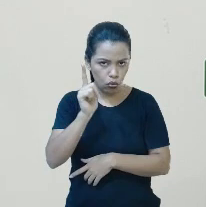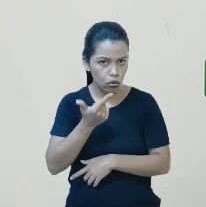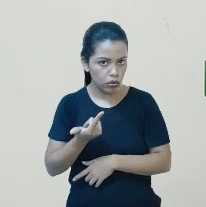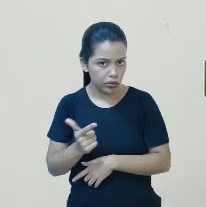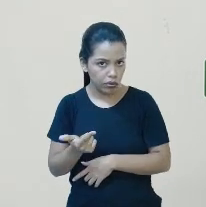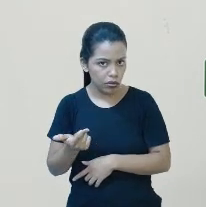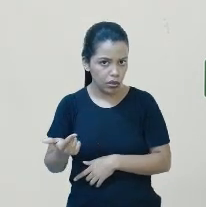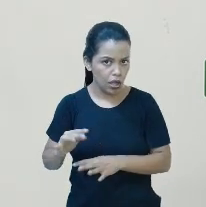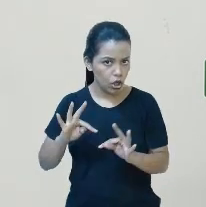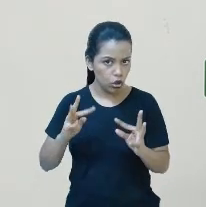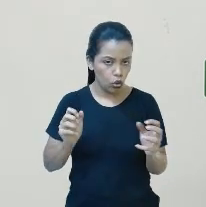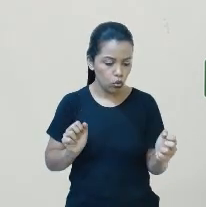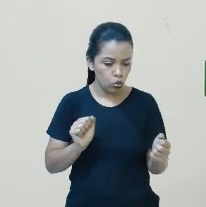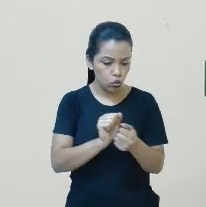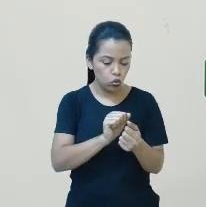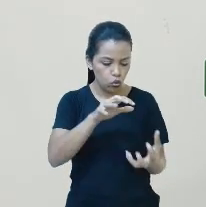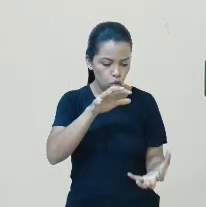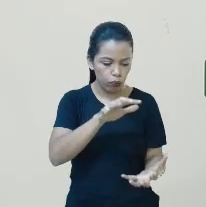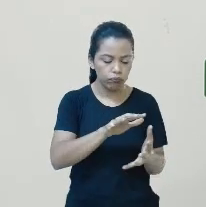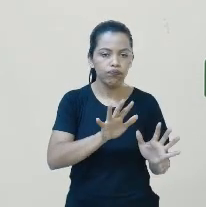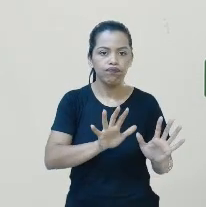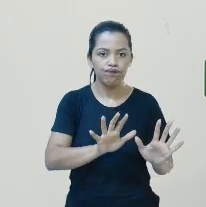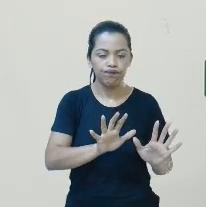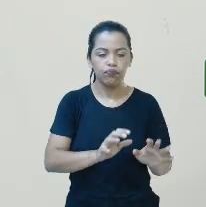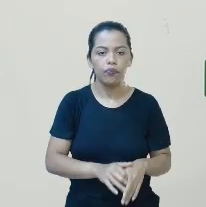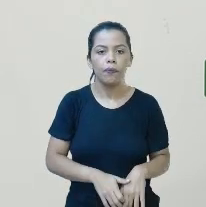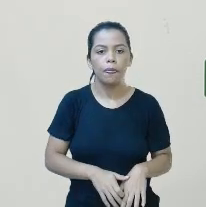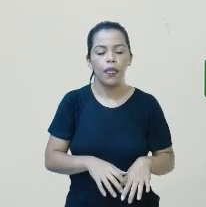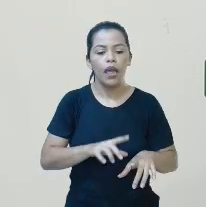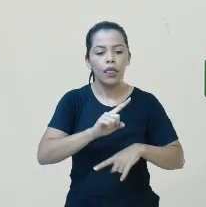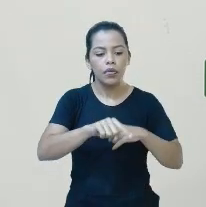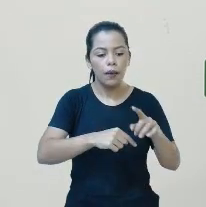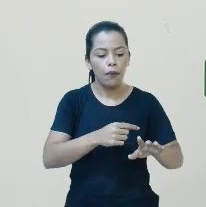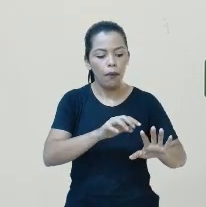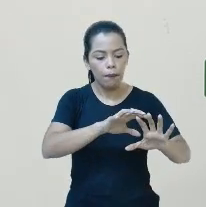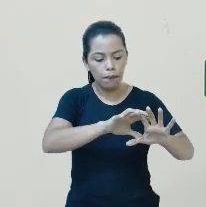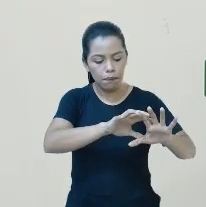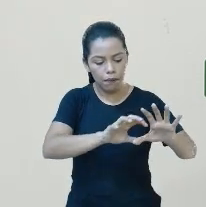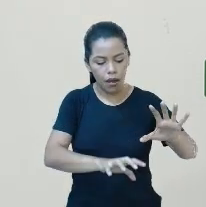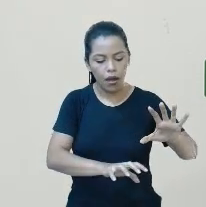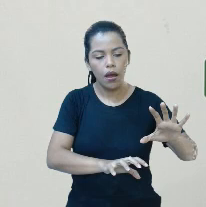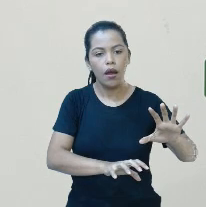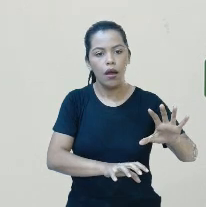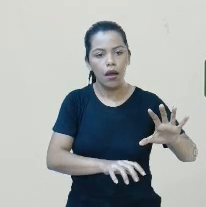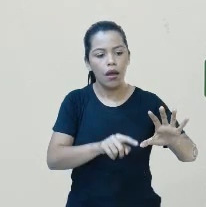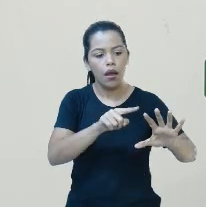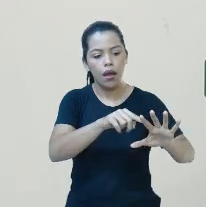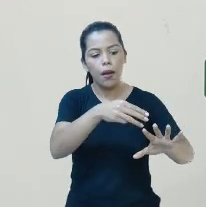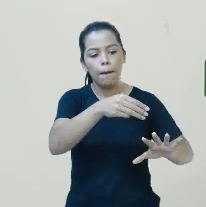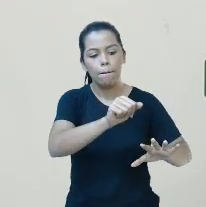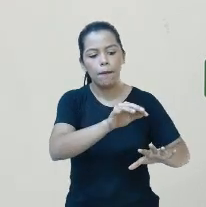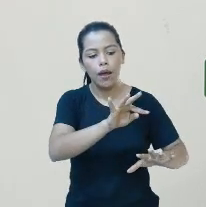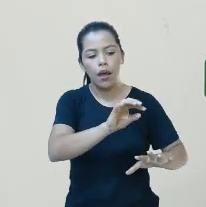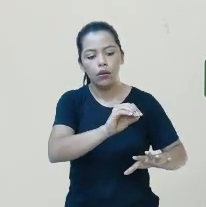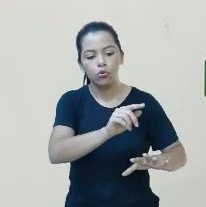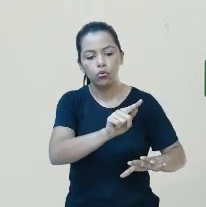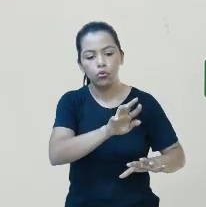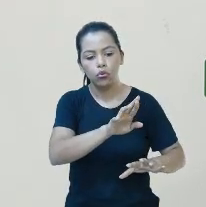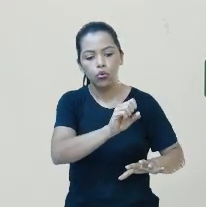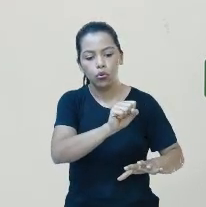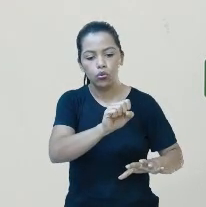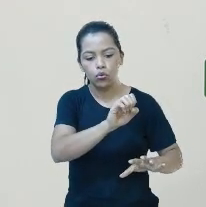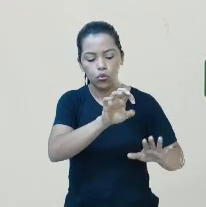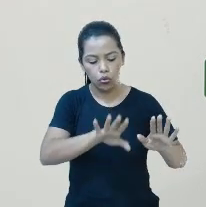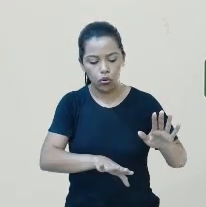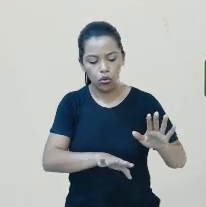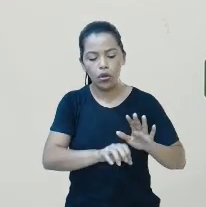Grosso ele estava completo? A partir daqui, o Mato Grosso ele é dividido em Mato Grosso e Mato Grosso do Sul. Aí